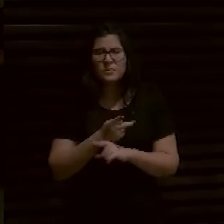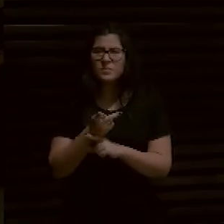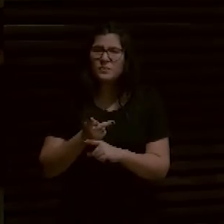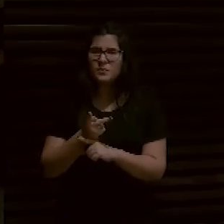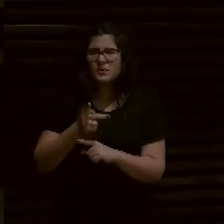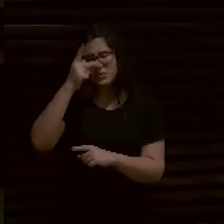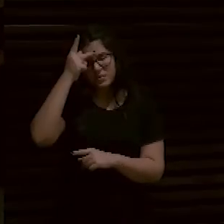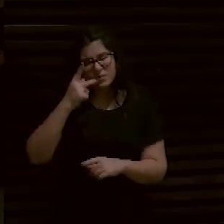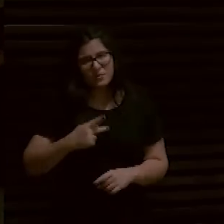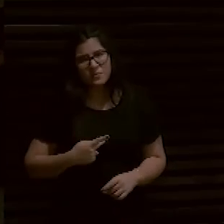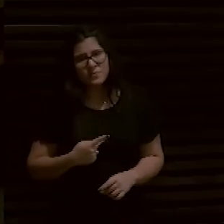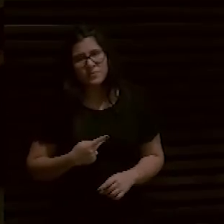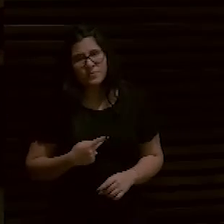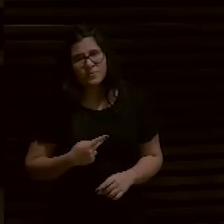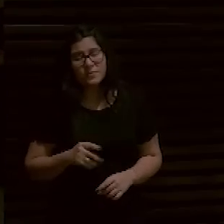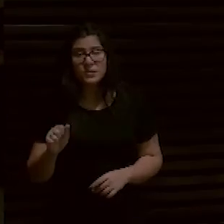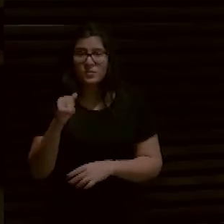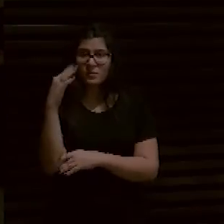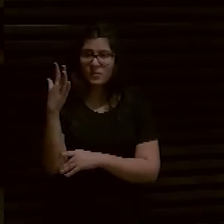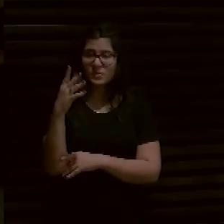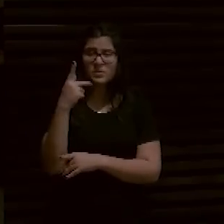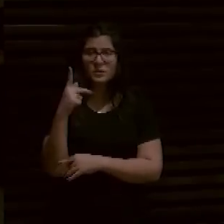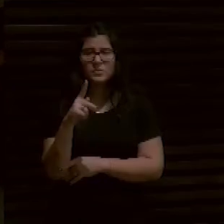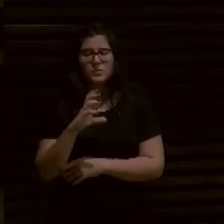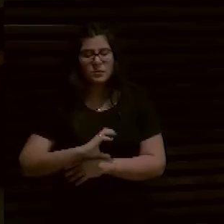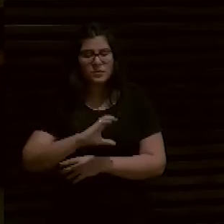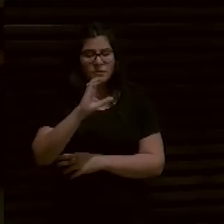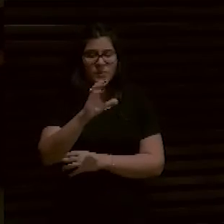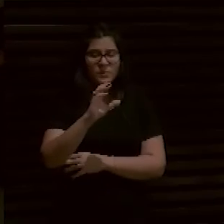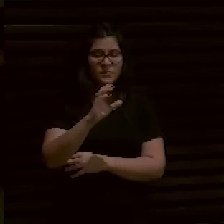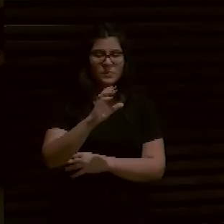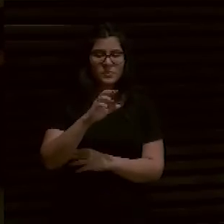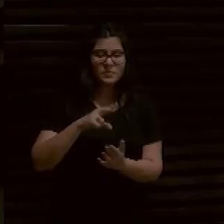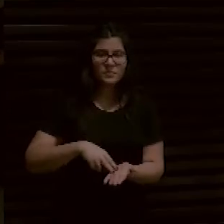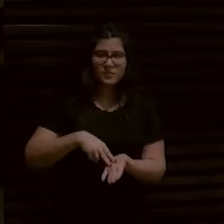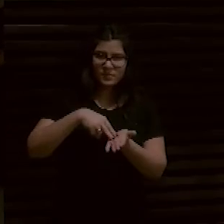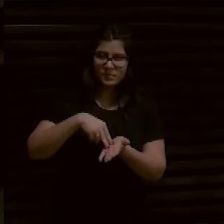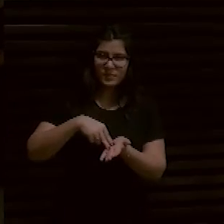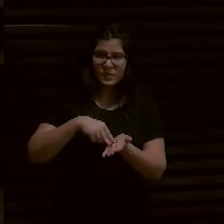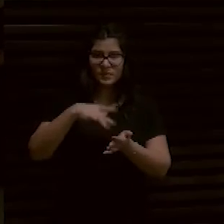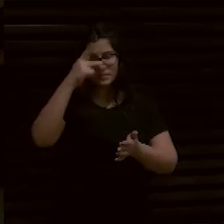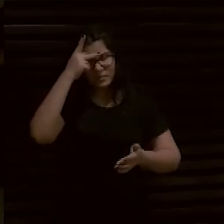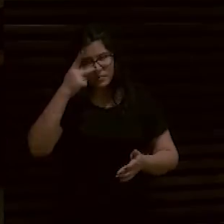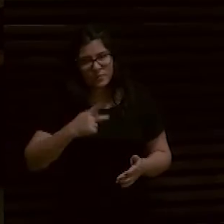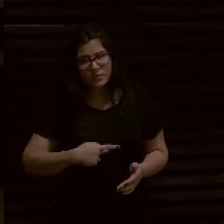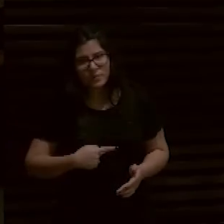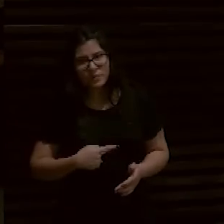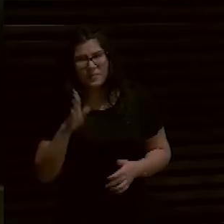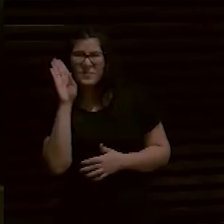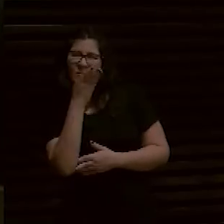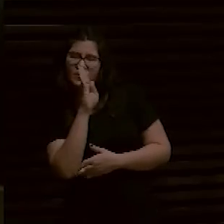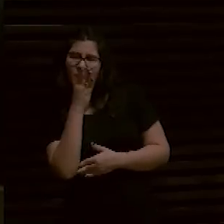arrima-se em si. Ocorre que a sua confiança, por ser firmada em seu interior